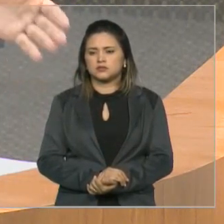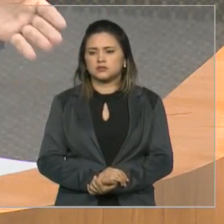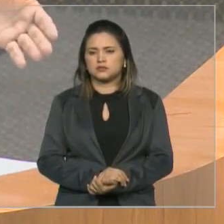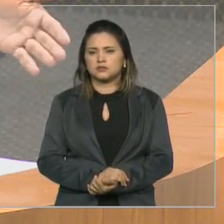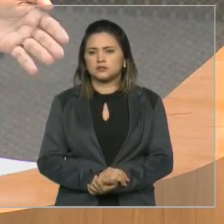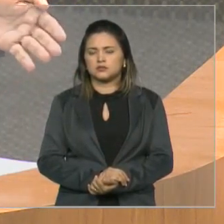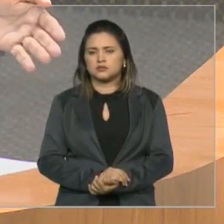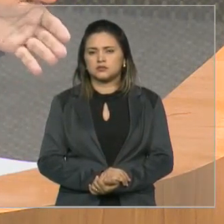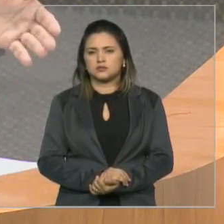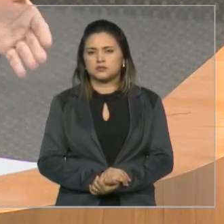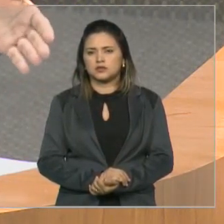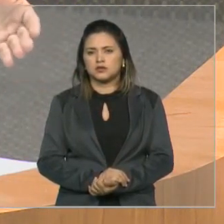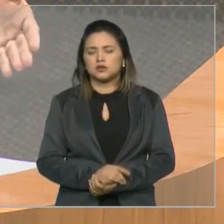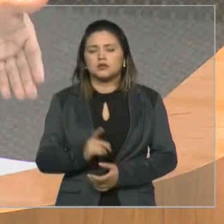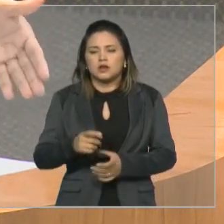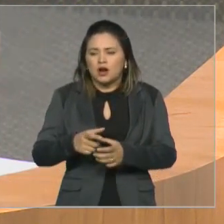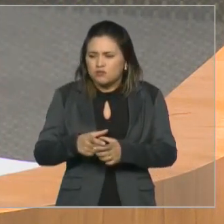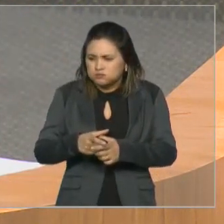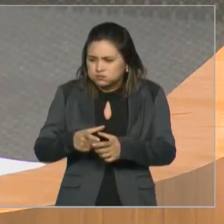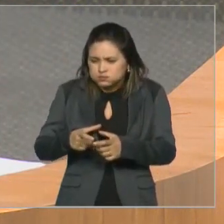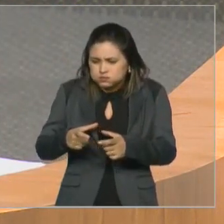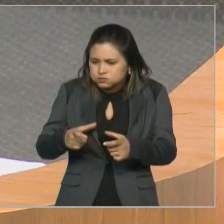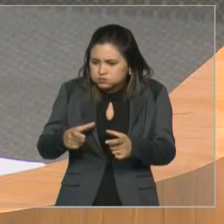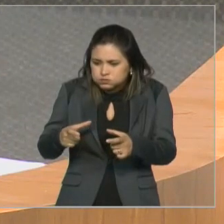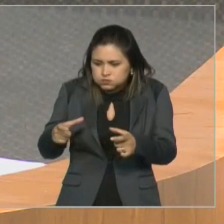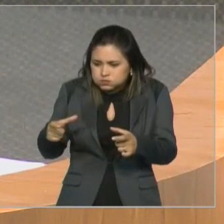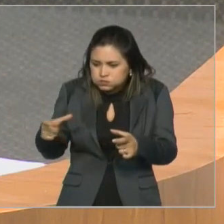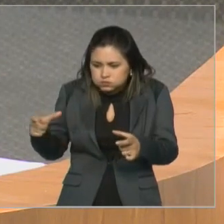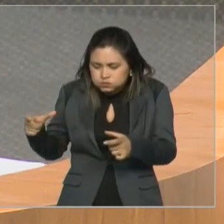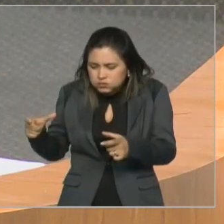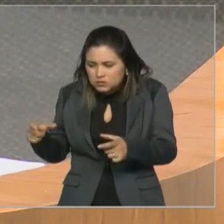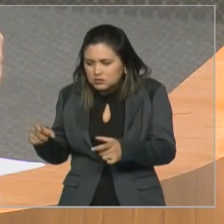da quantidade de contratações temporárias,